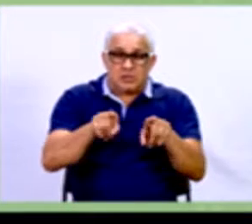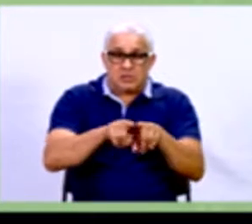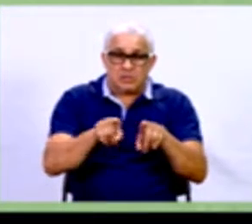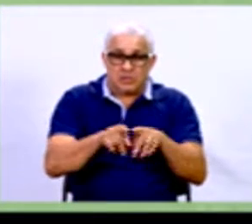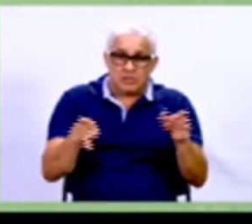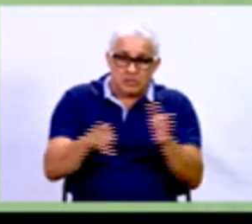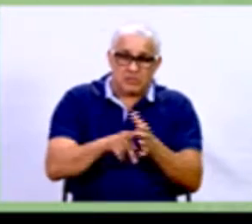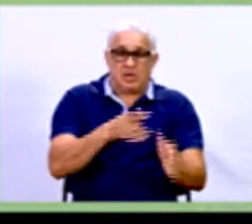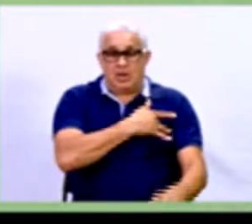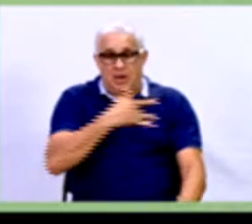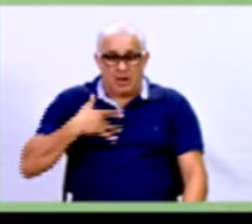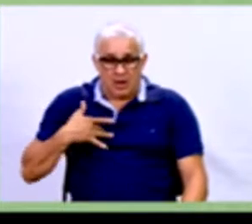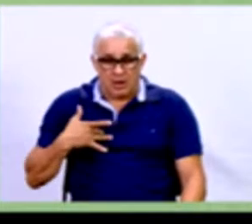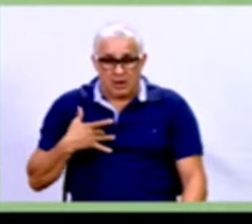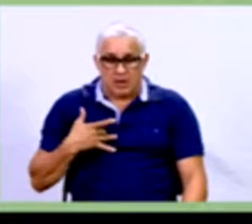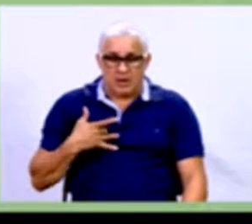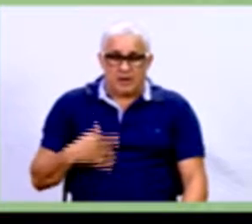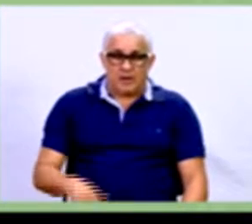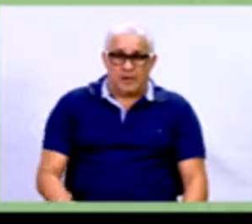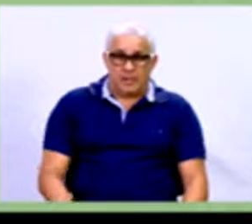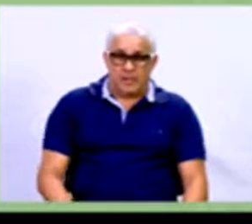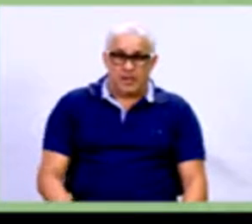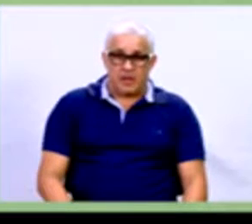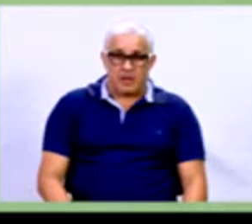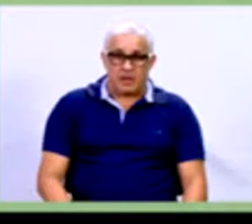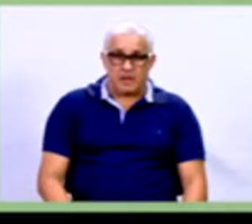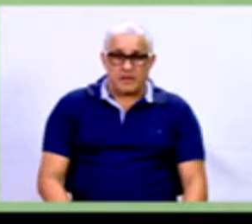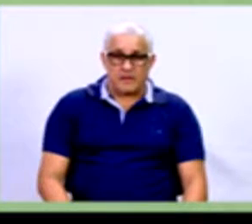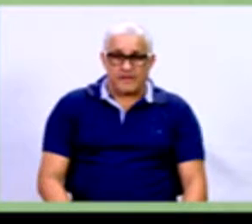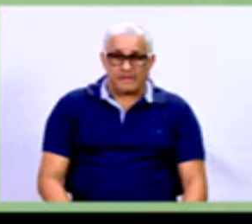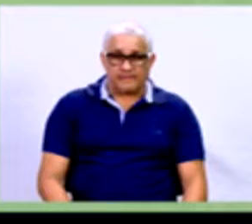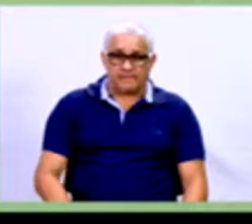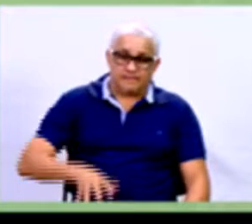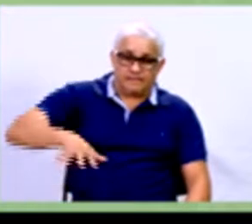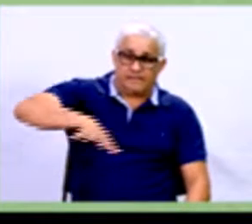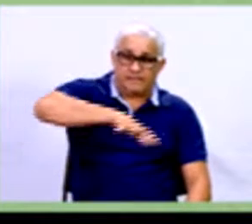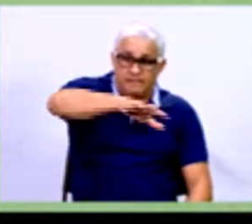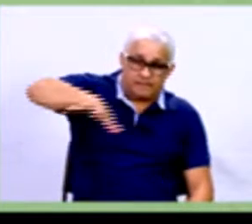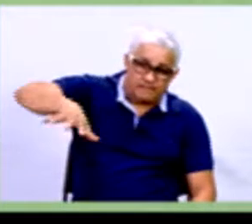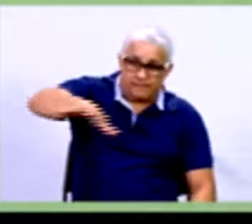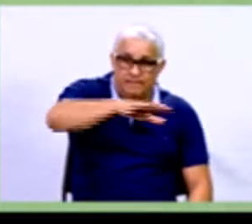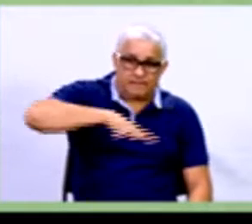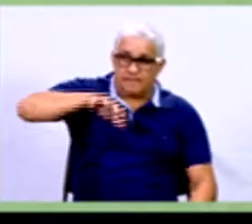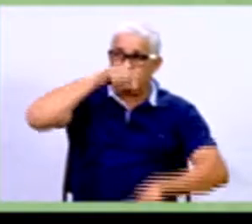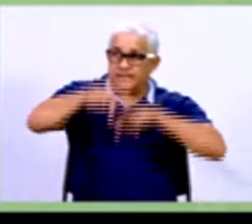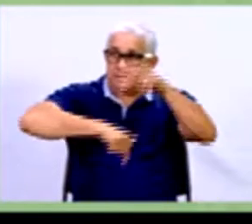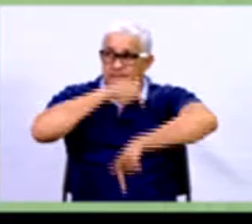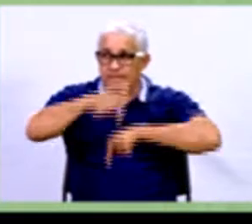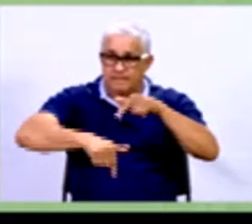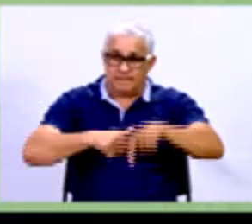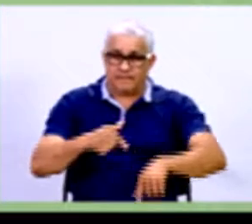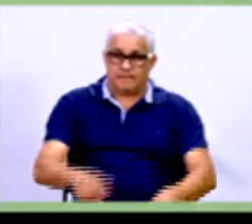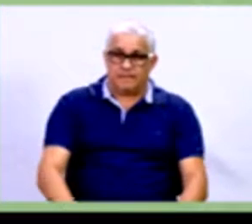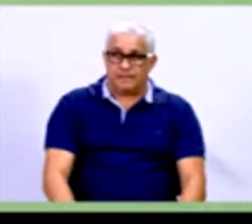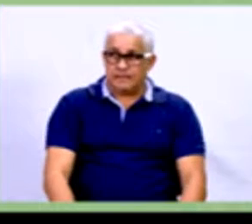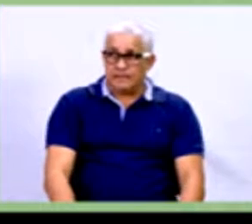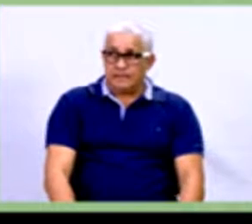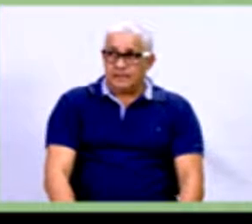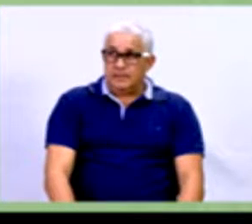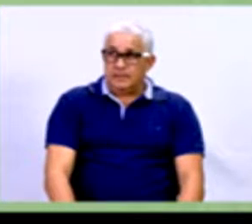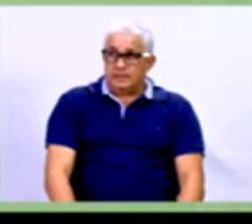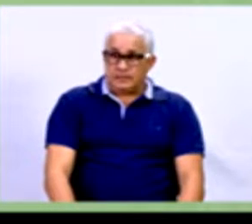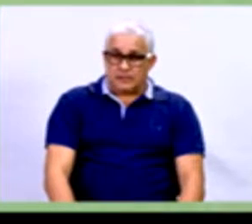questão de saúde e no ambiente de trabalho. Ele é um órgão